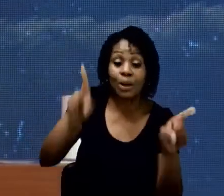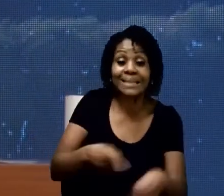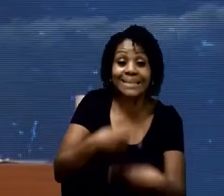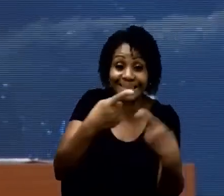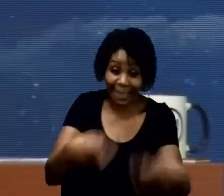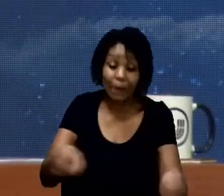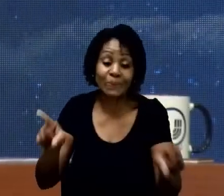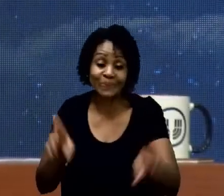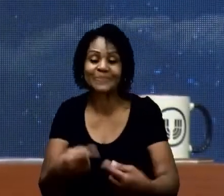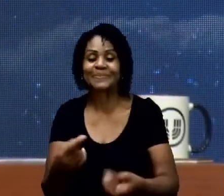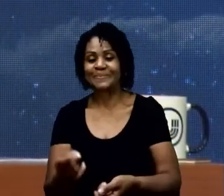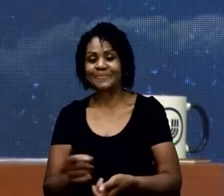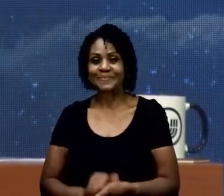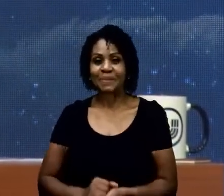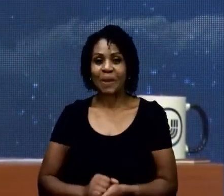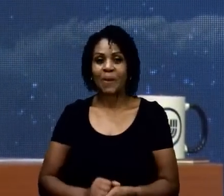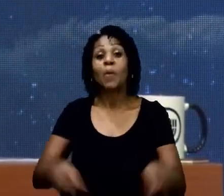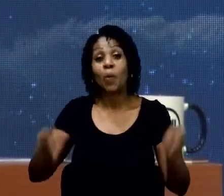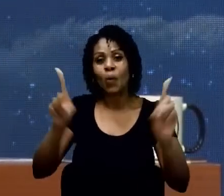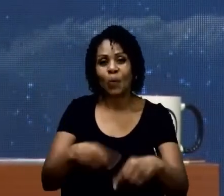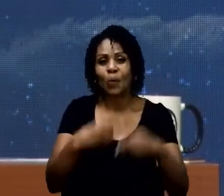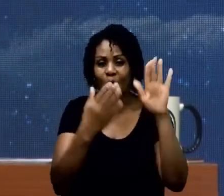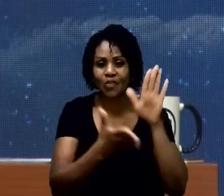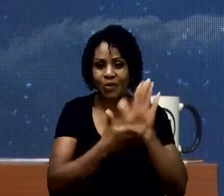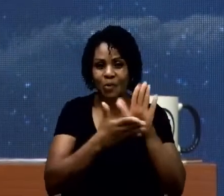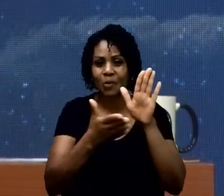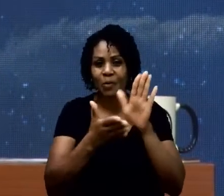Ele é o senhor. Puxa. Puxa.